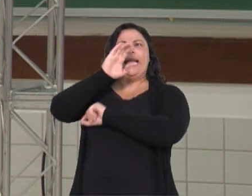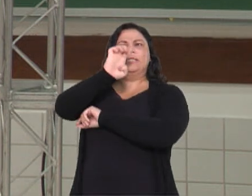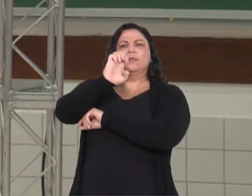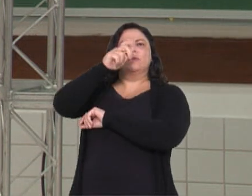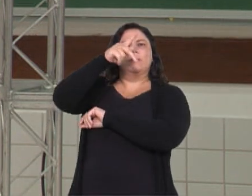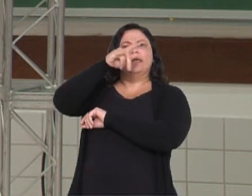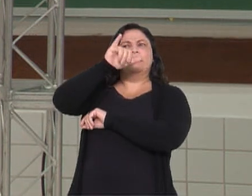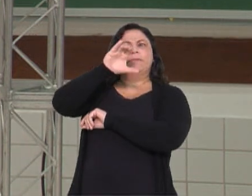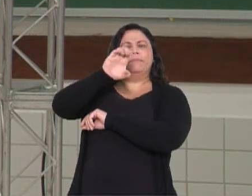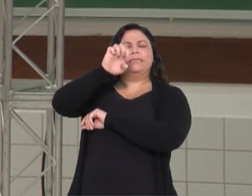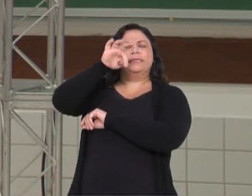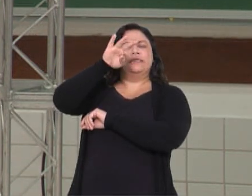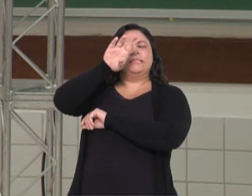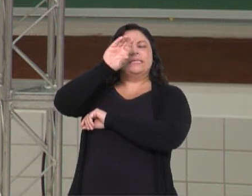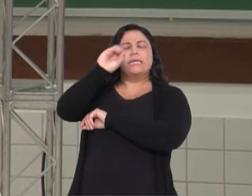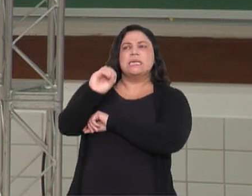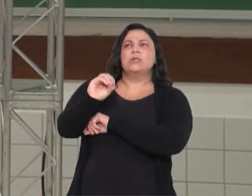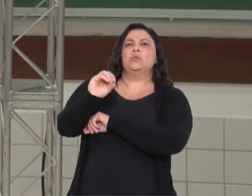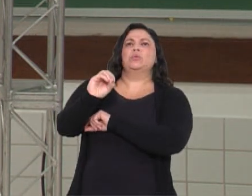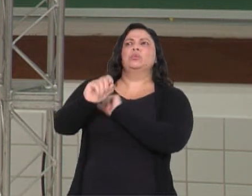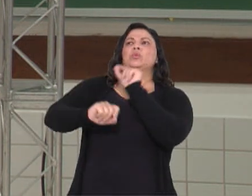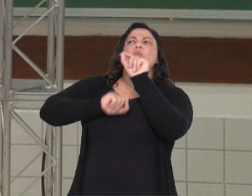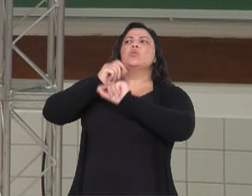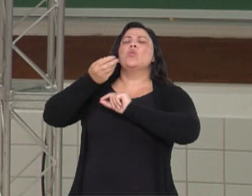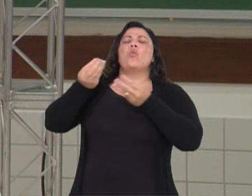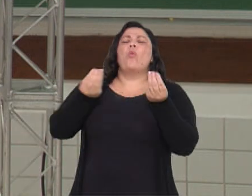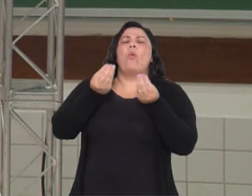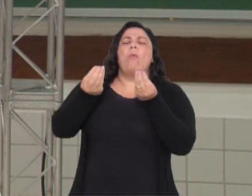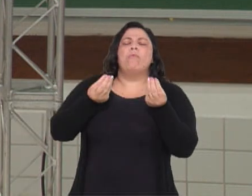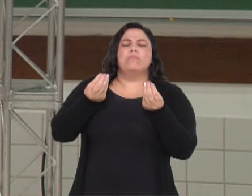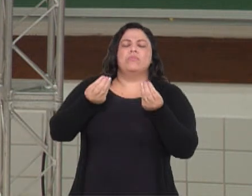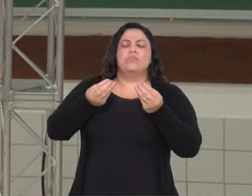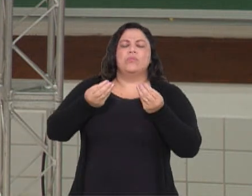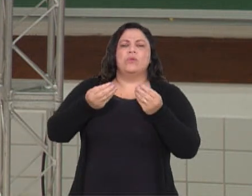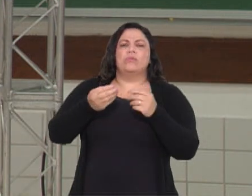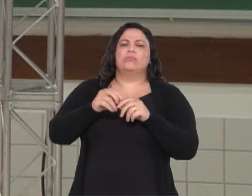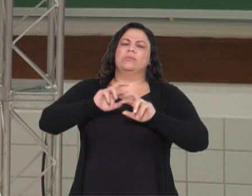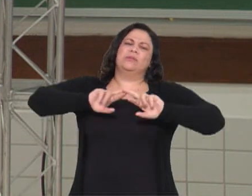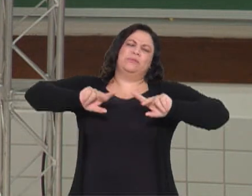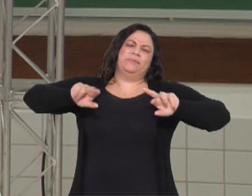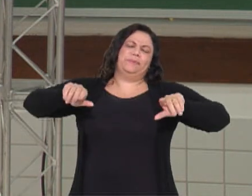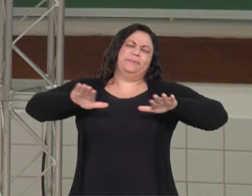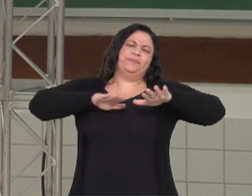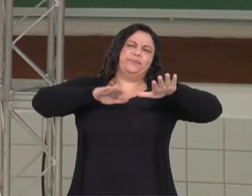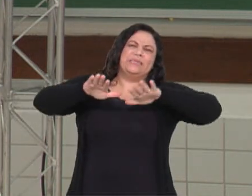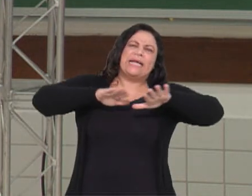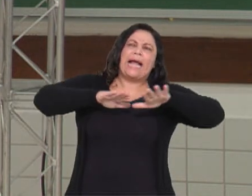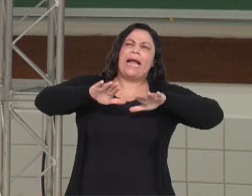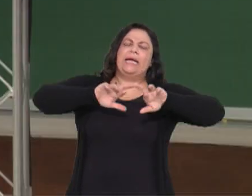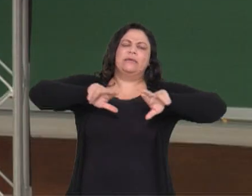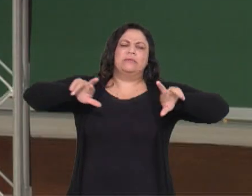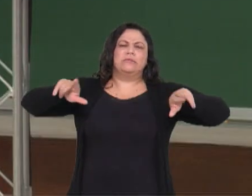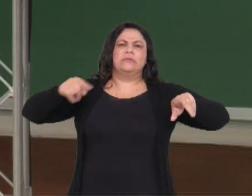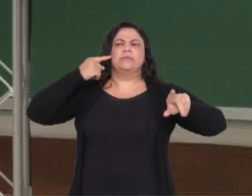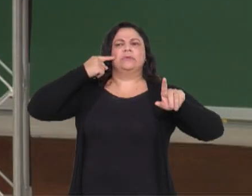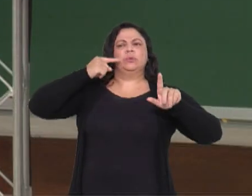iniciou. Olha que coisa importante para a humanidade como um todo. Tem outras aplicações. Vamos lá.